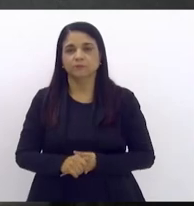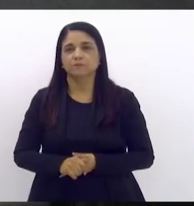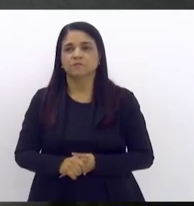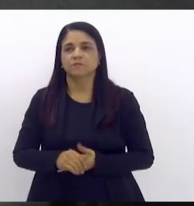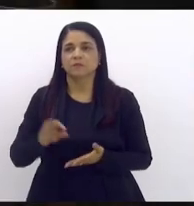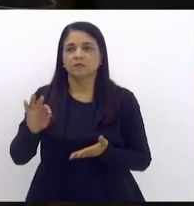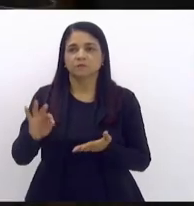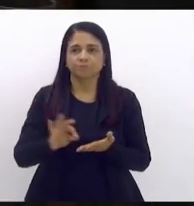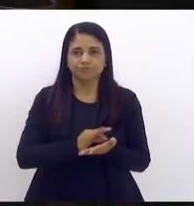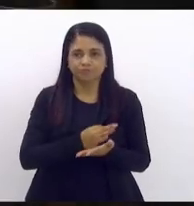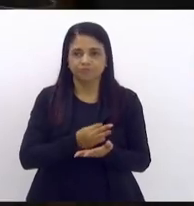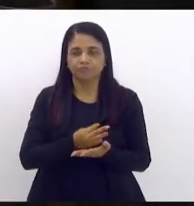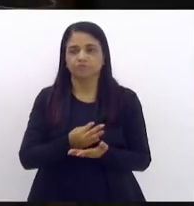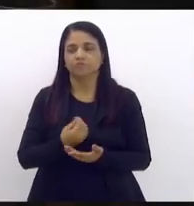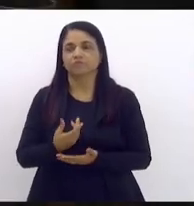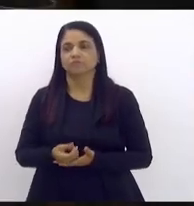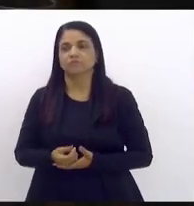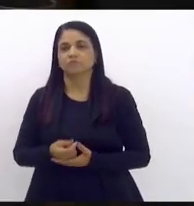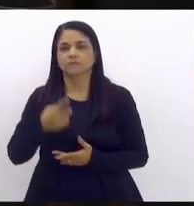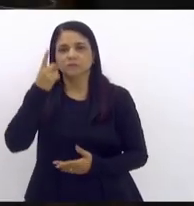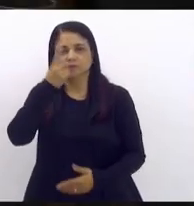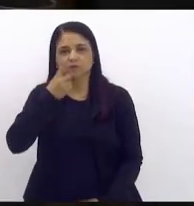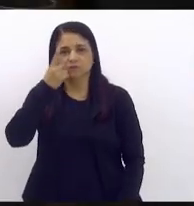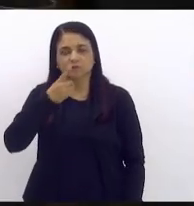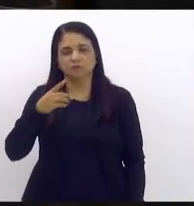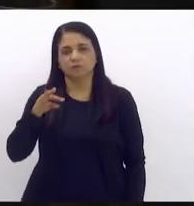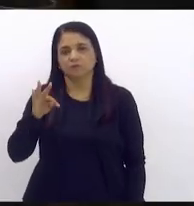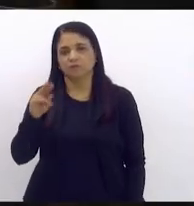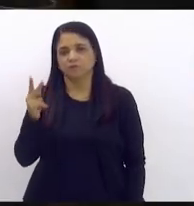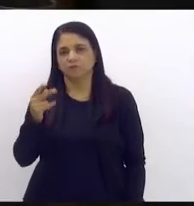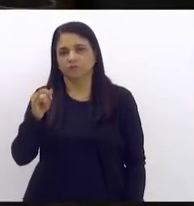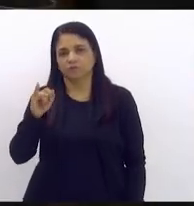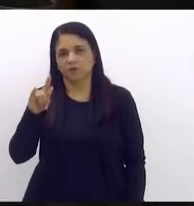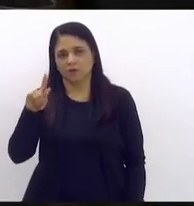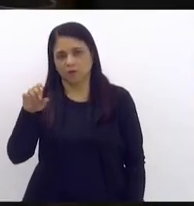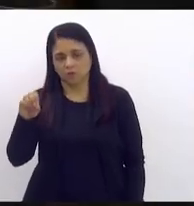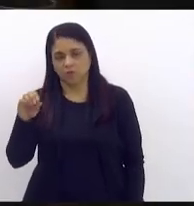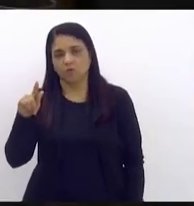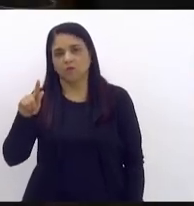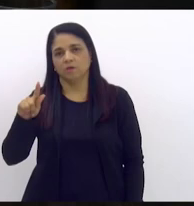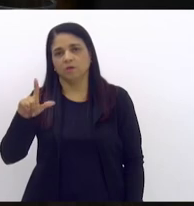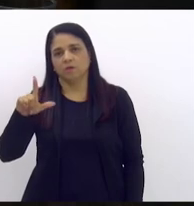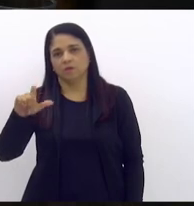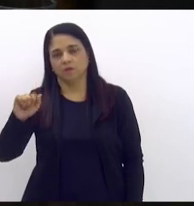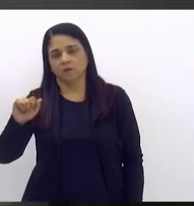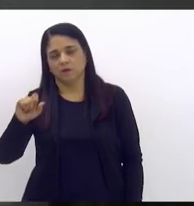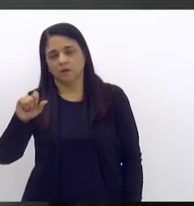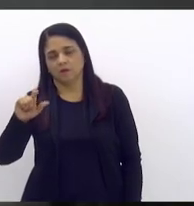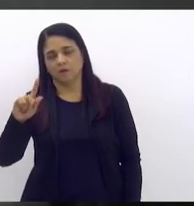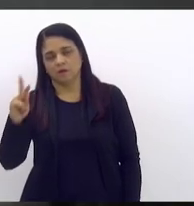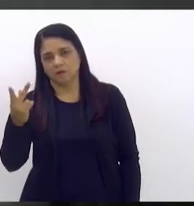Próximo orador inscrito é o deputado Thiago Galhaço. Vossa Excelência dispõe de 10 minutos no tempo regimental.